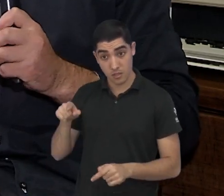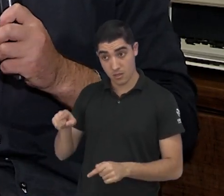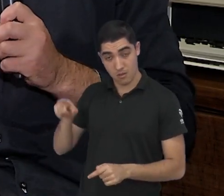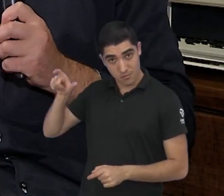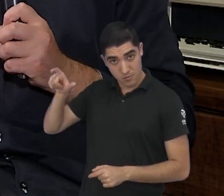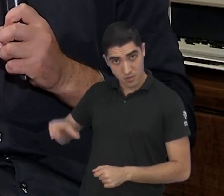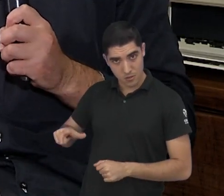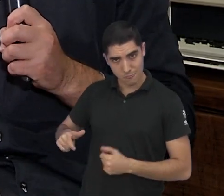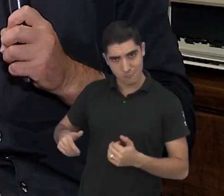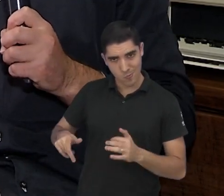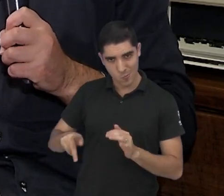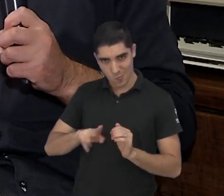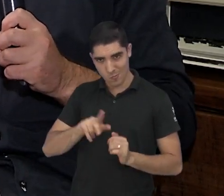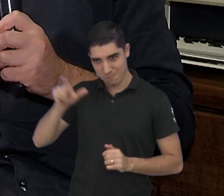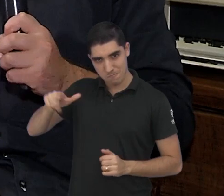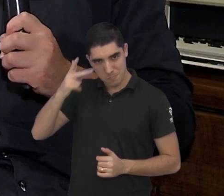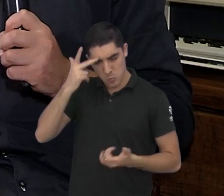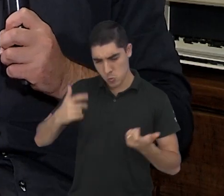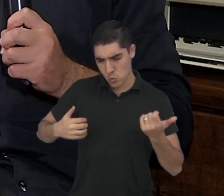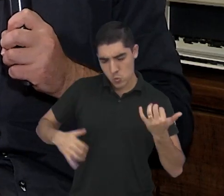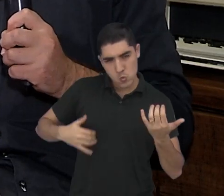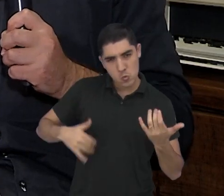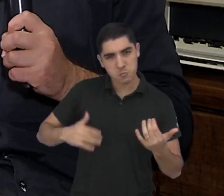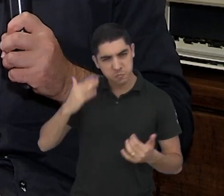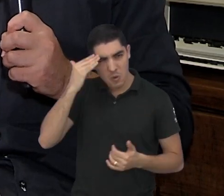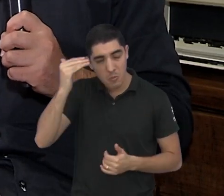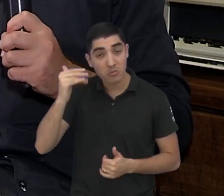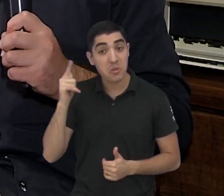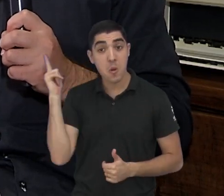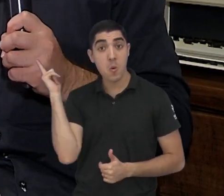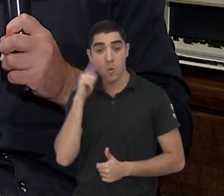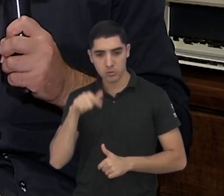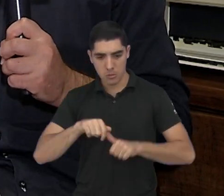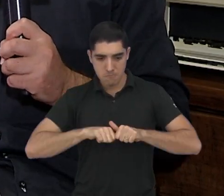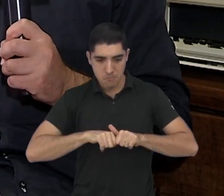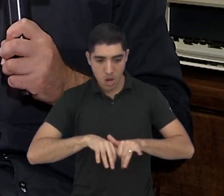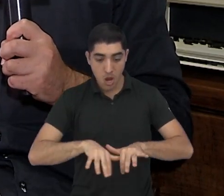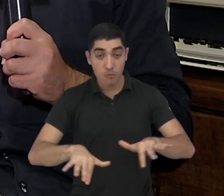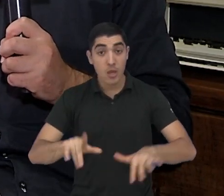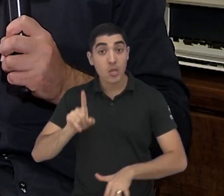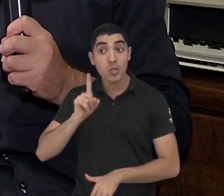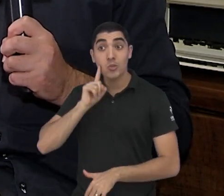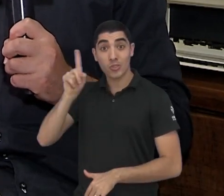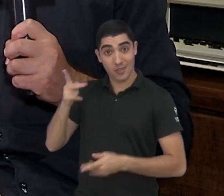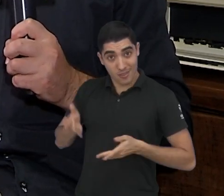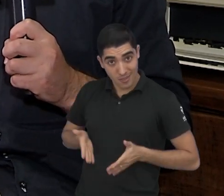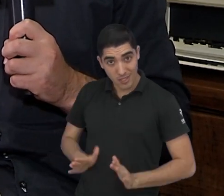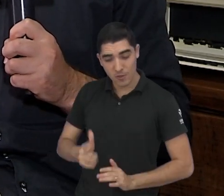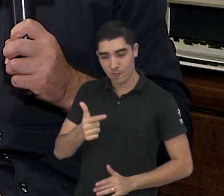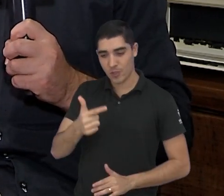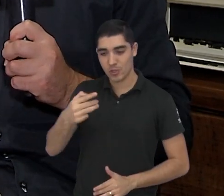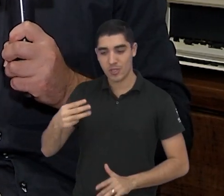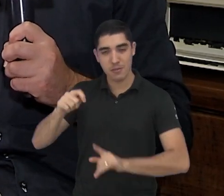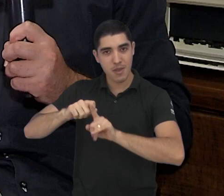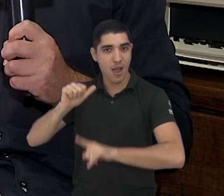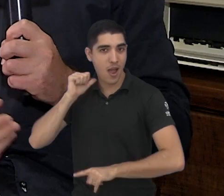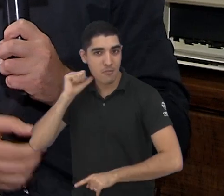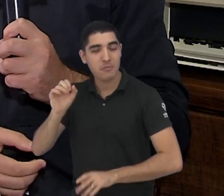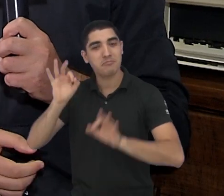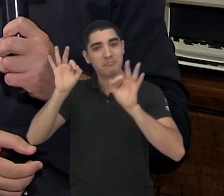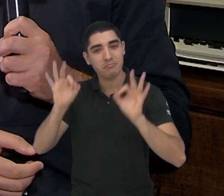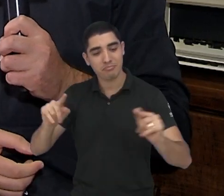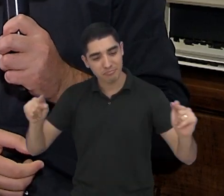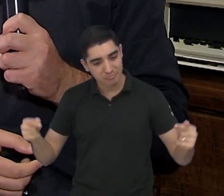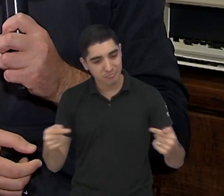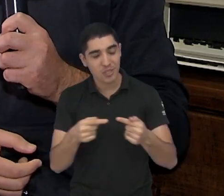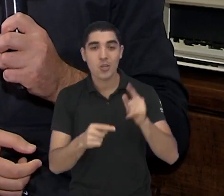Inclusive, a influência do músico foi tão grande para a popularização do gênero que a data do seu nascimento, em 23 de